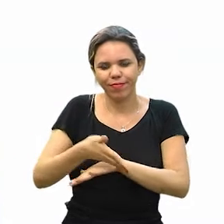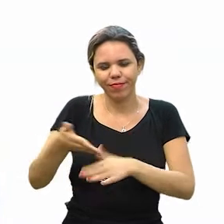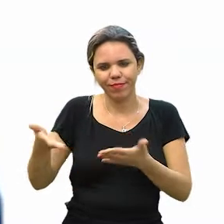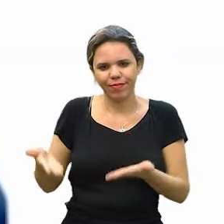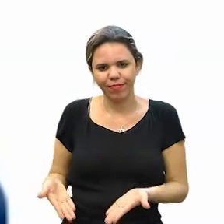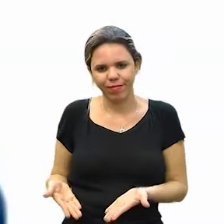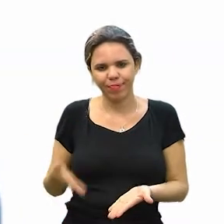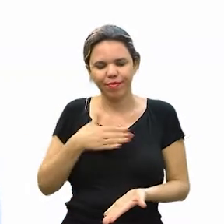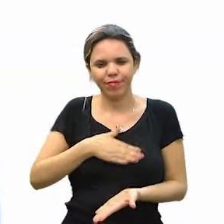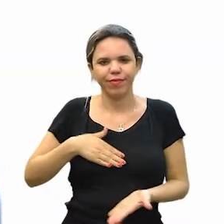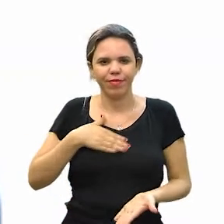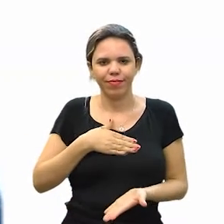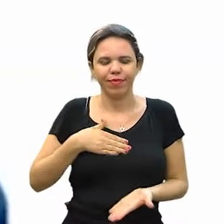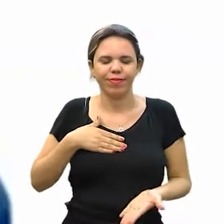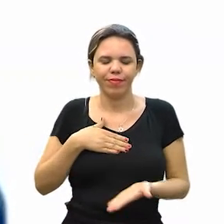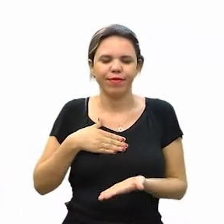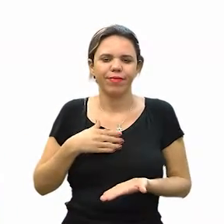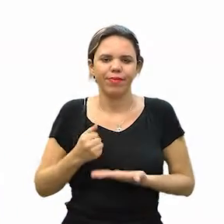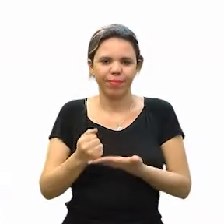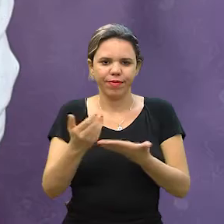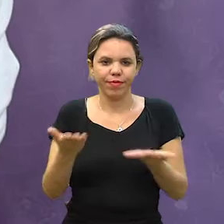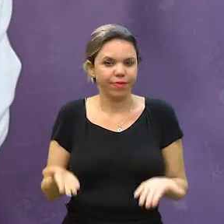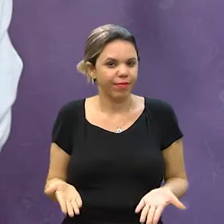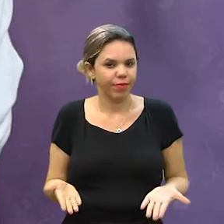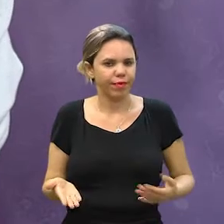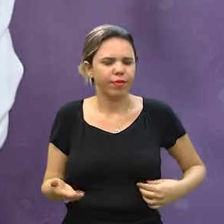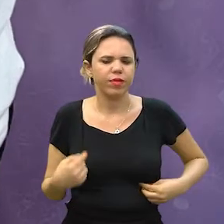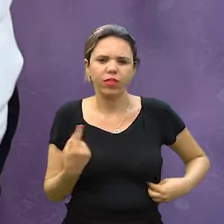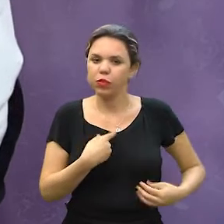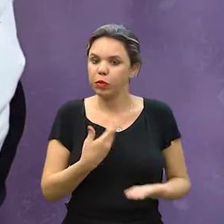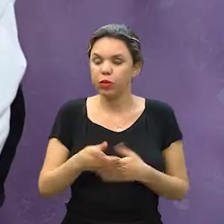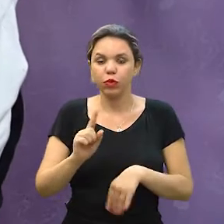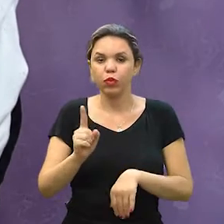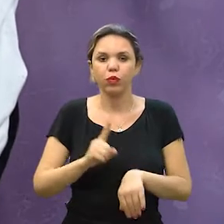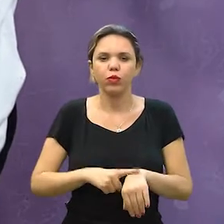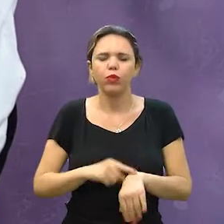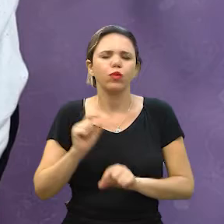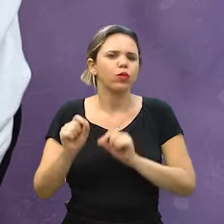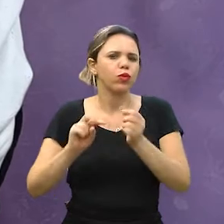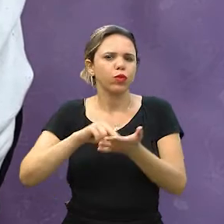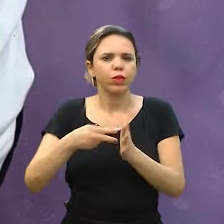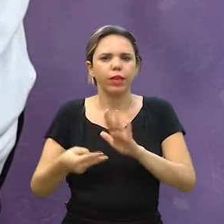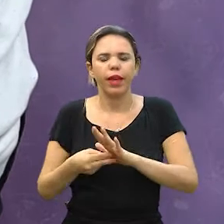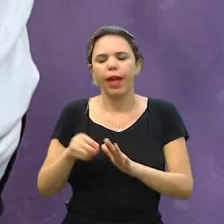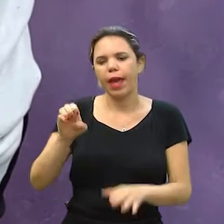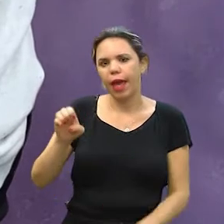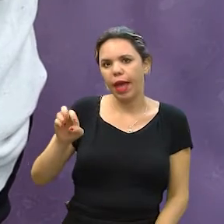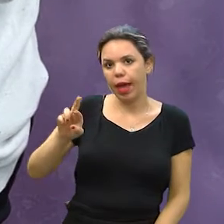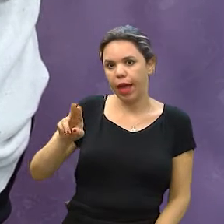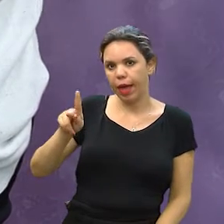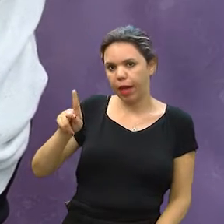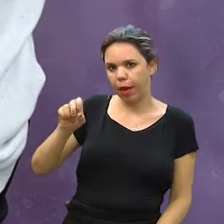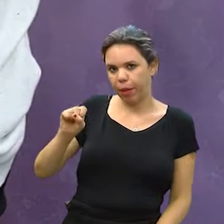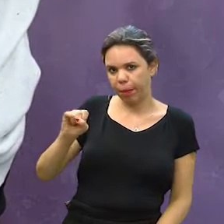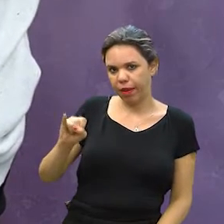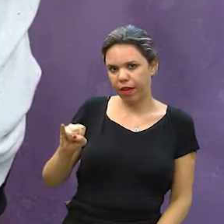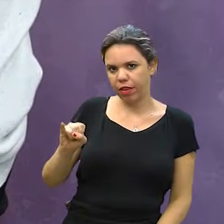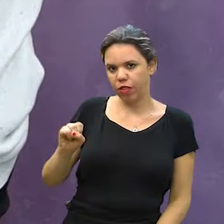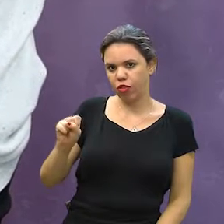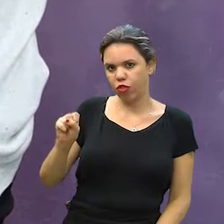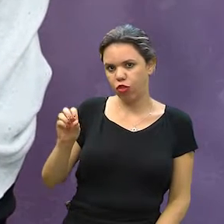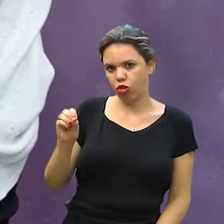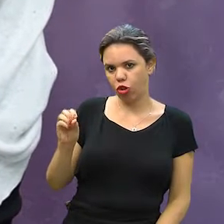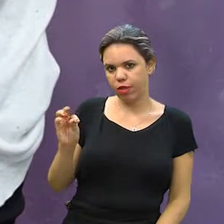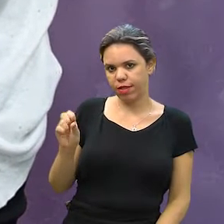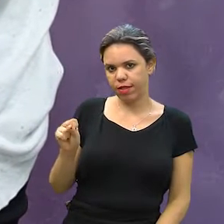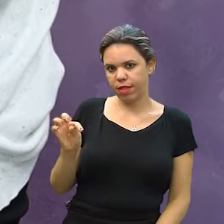Eu que agradeço, aí é um prazer poder participar. Doutor, para a gente não perder tempo, o que é a herpes zoster? Então, a